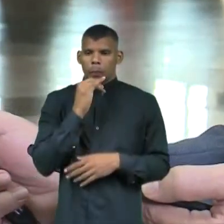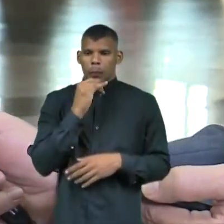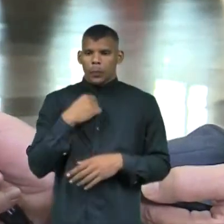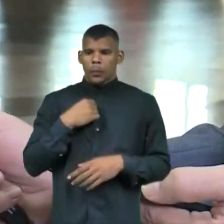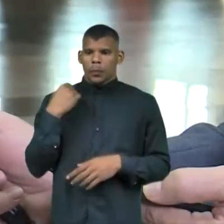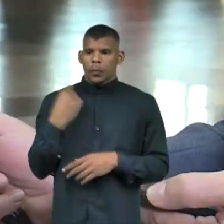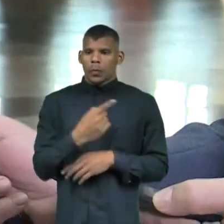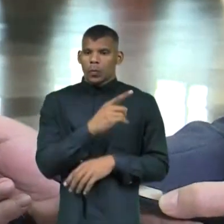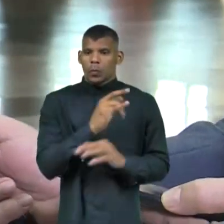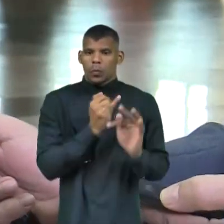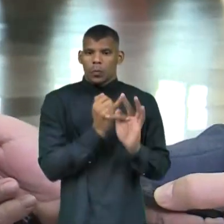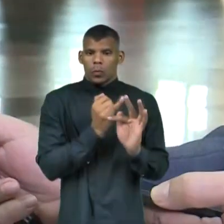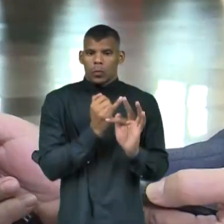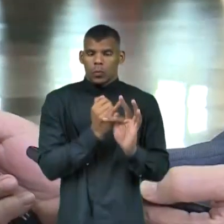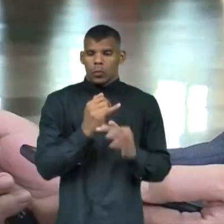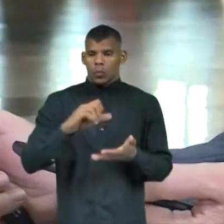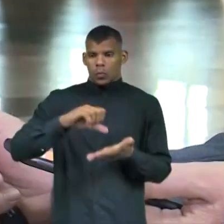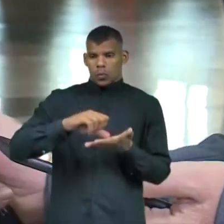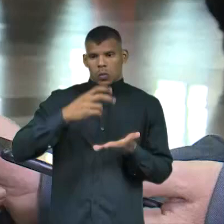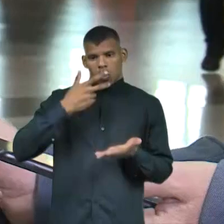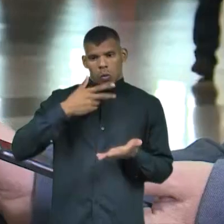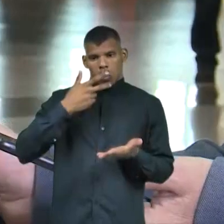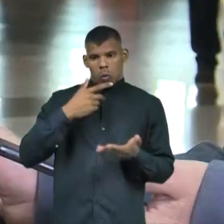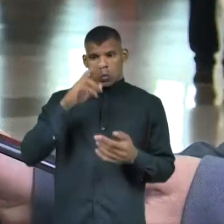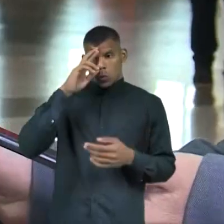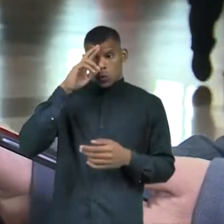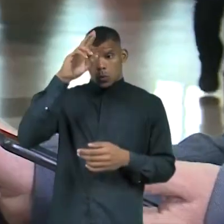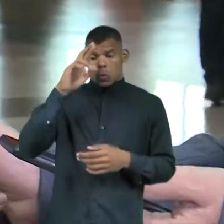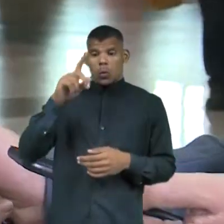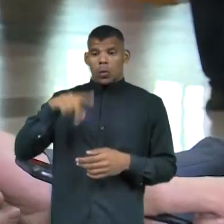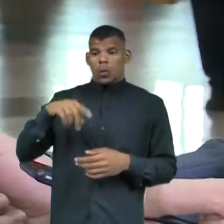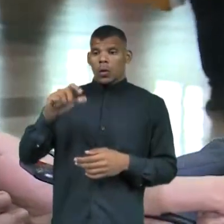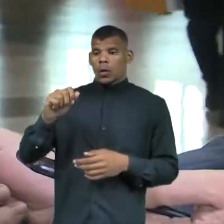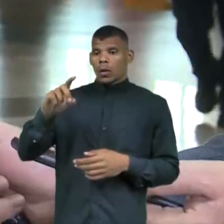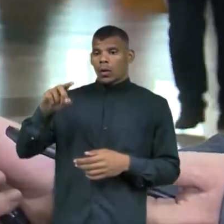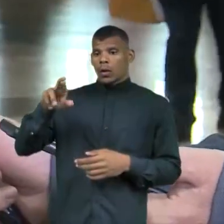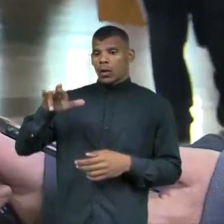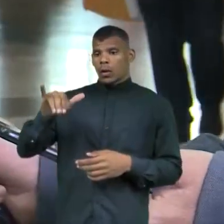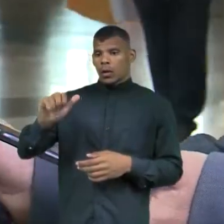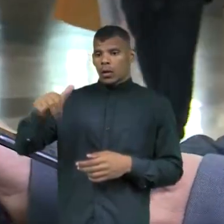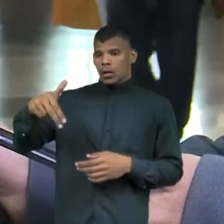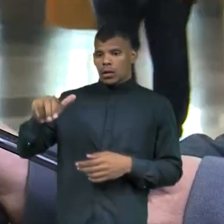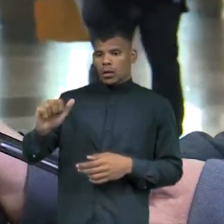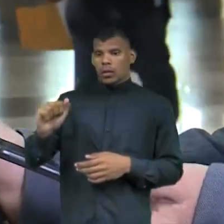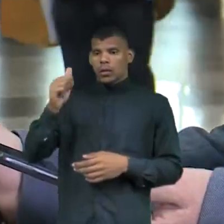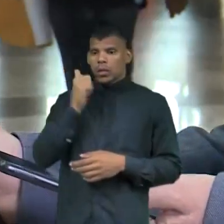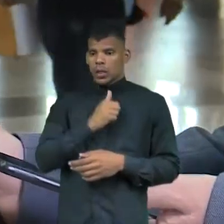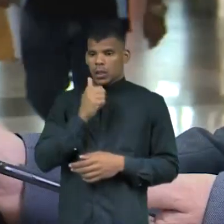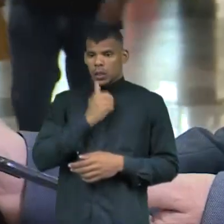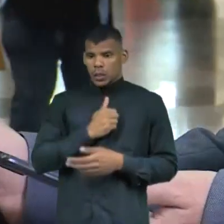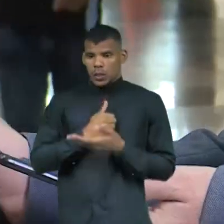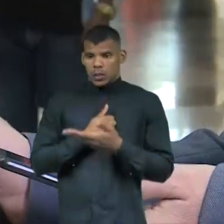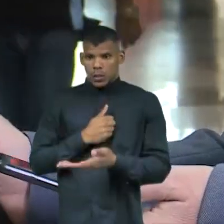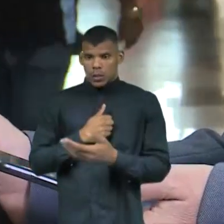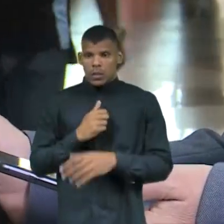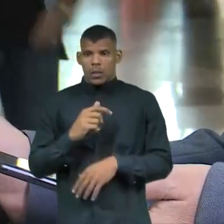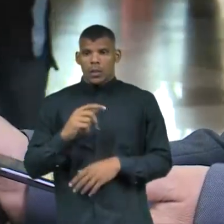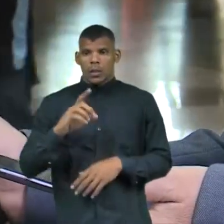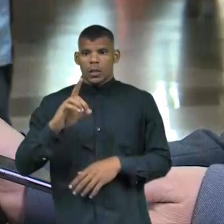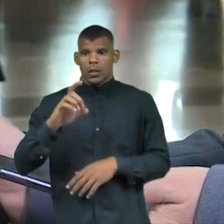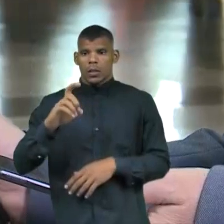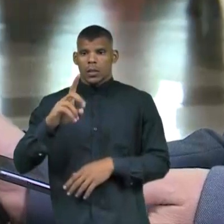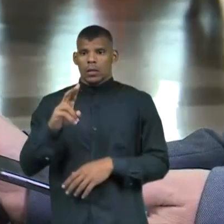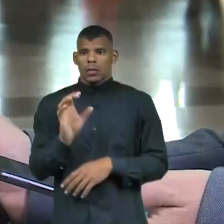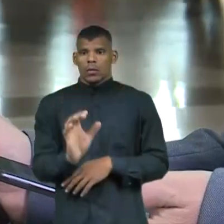Instituto Federal do Ceará, do campus Fortaleza, temos uma diretora de ensino. Então, as nossas colegas do departamento do EDUC, elas têm